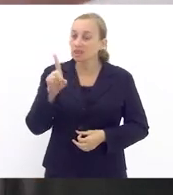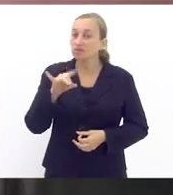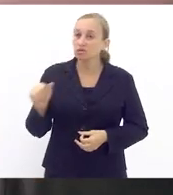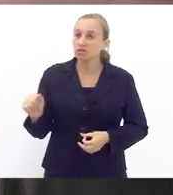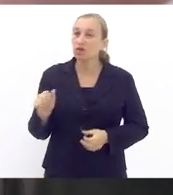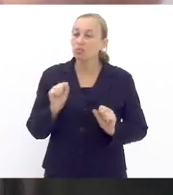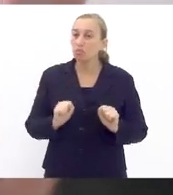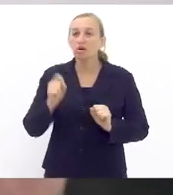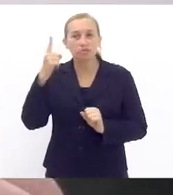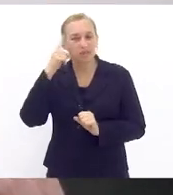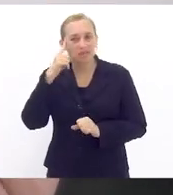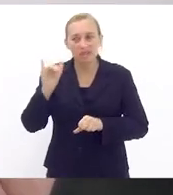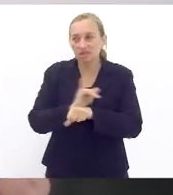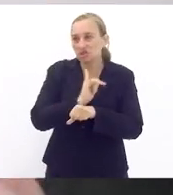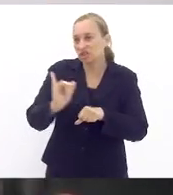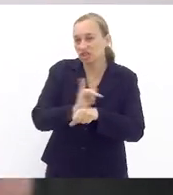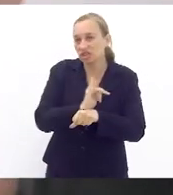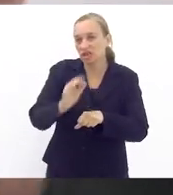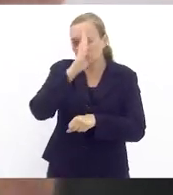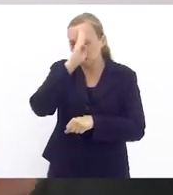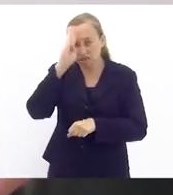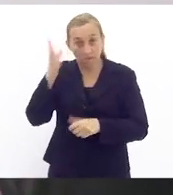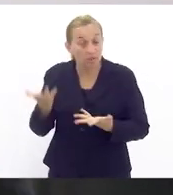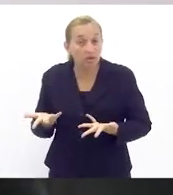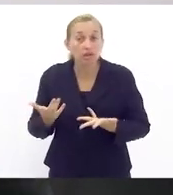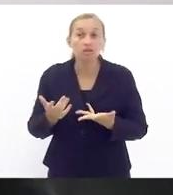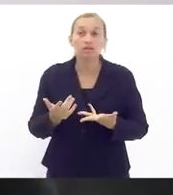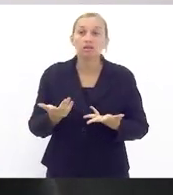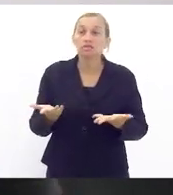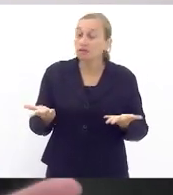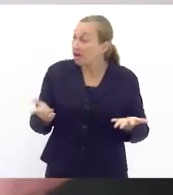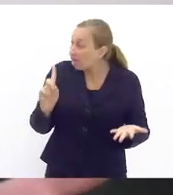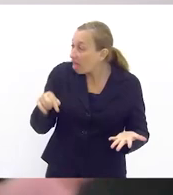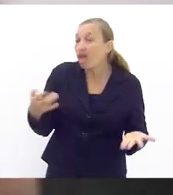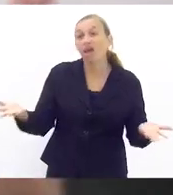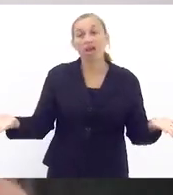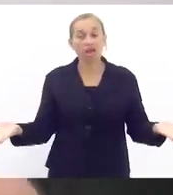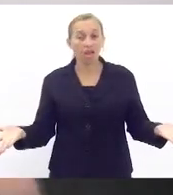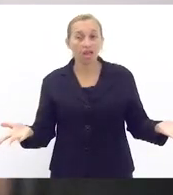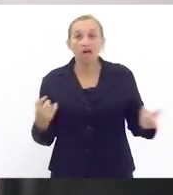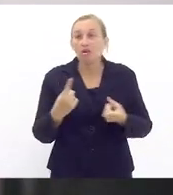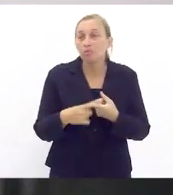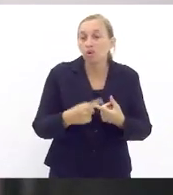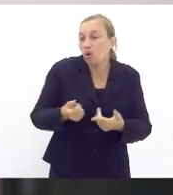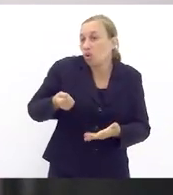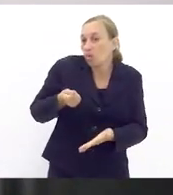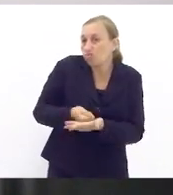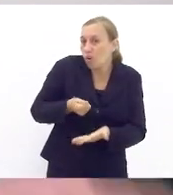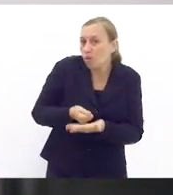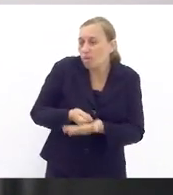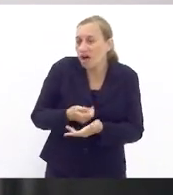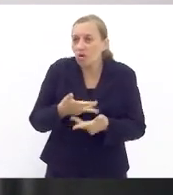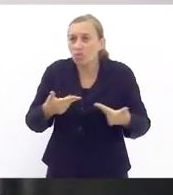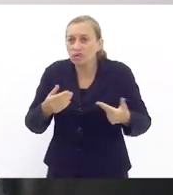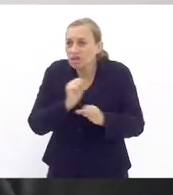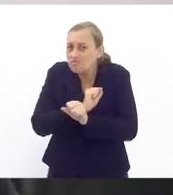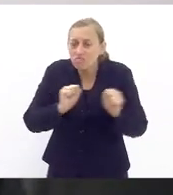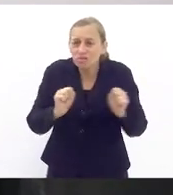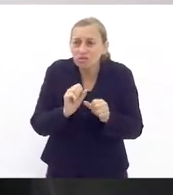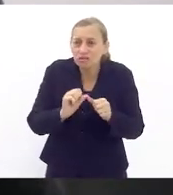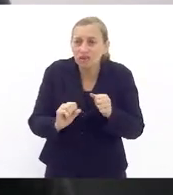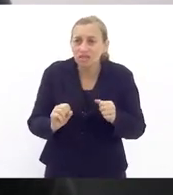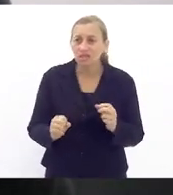agora a gente pode repensar o planejamento acadêmico a gente é isso é porque me cobrar uma coisa que é impossível de fazer